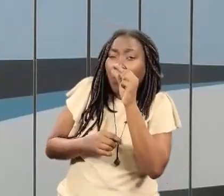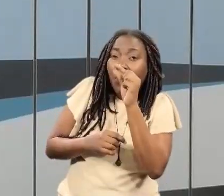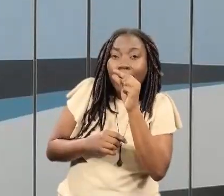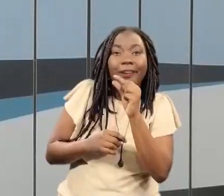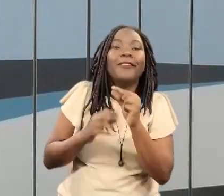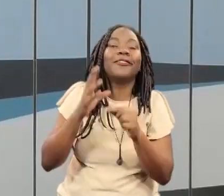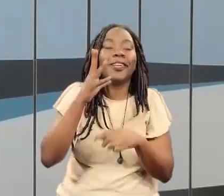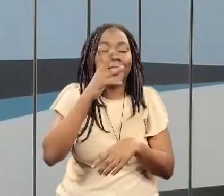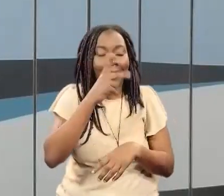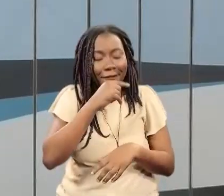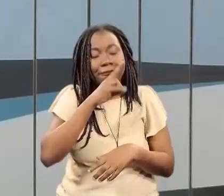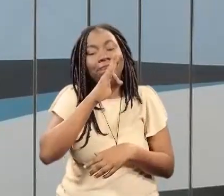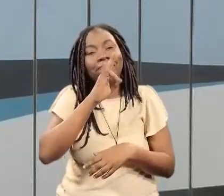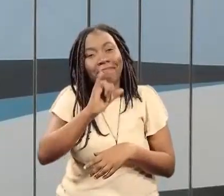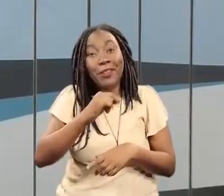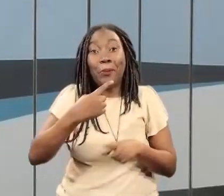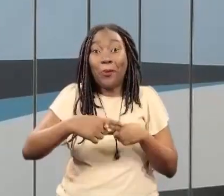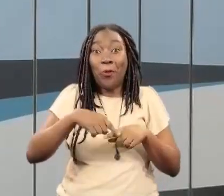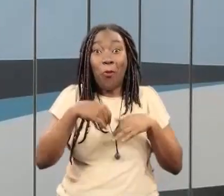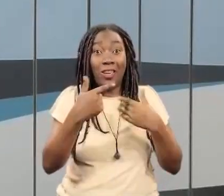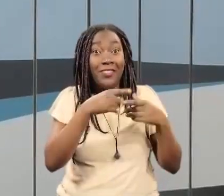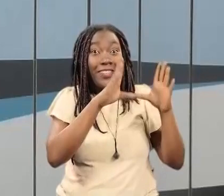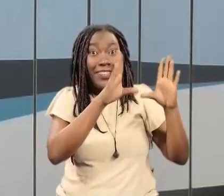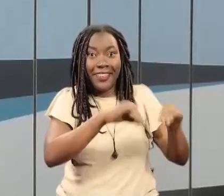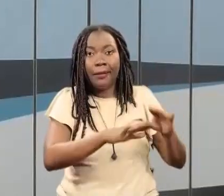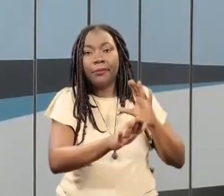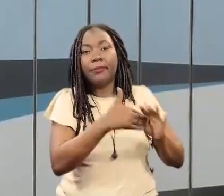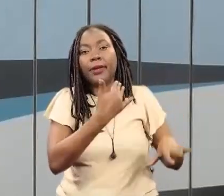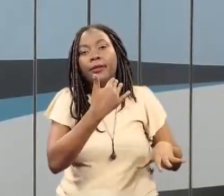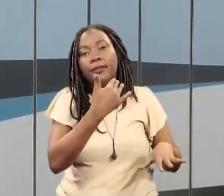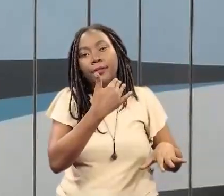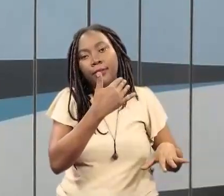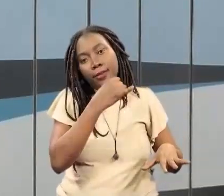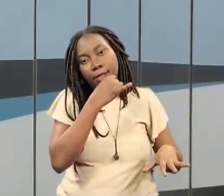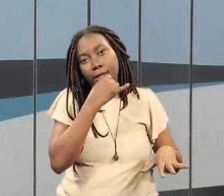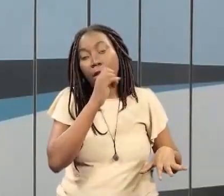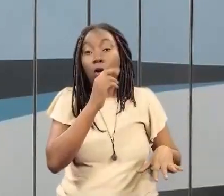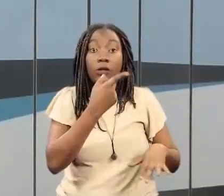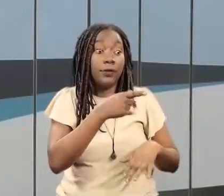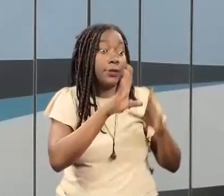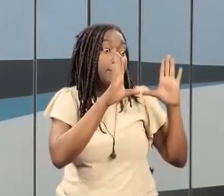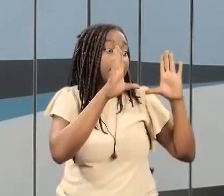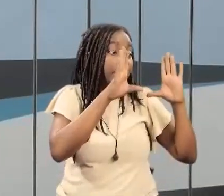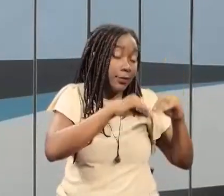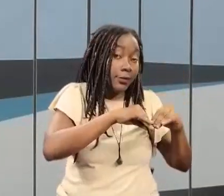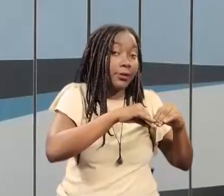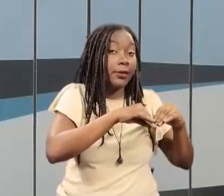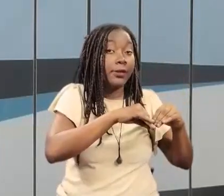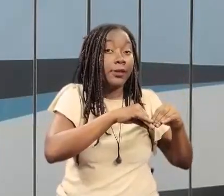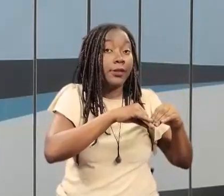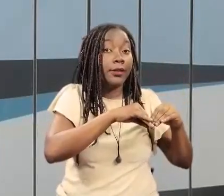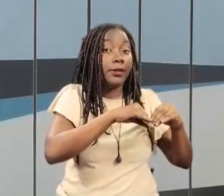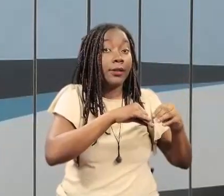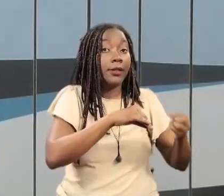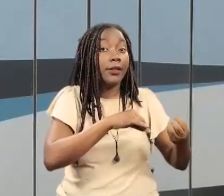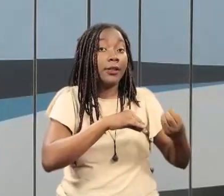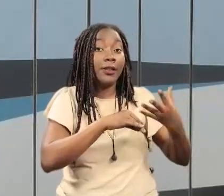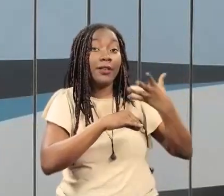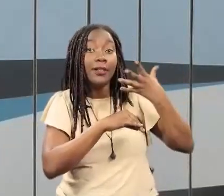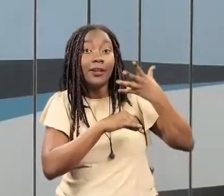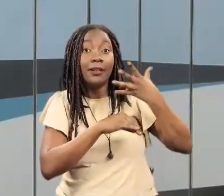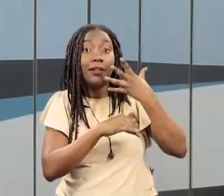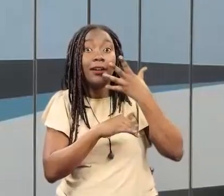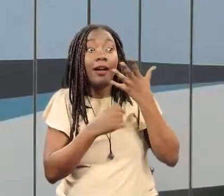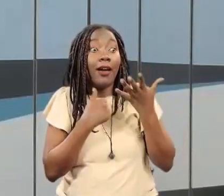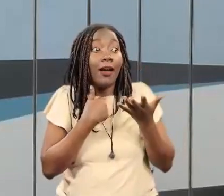demorar mais, porque daí quando você vai desligar, chega a mensagem, por exemplo. Ou quando você vai desligar, vem um anúncio daquilo que você estava